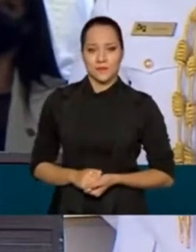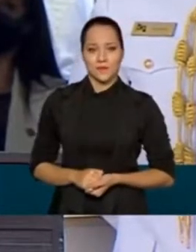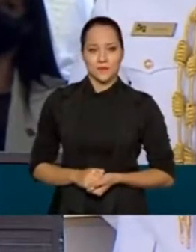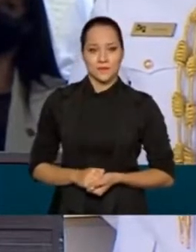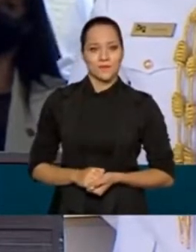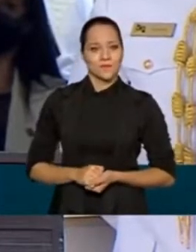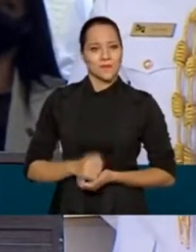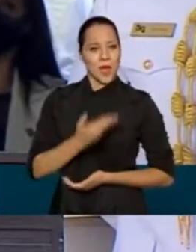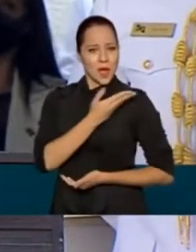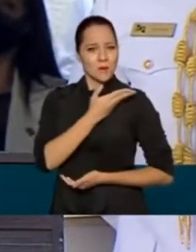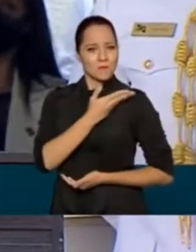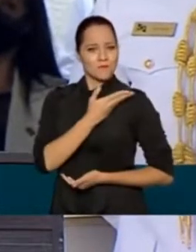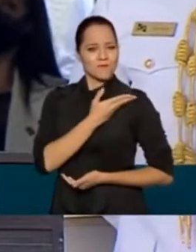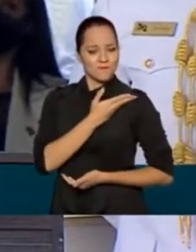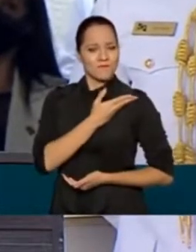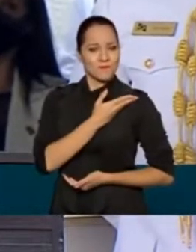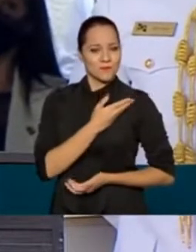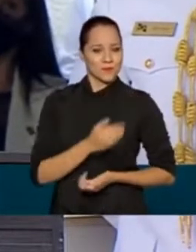camaradagem,